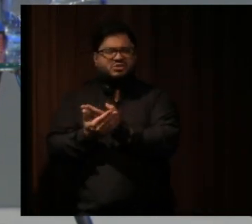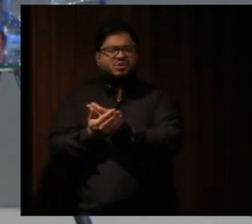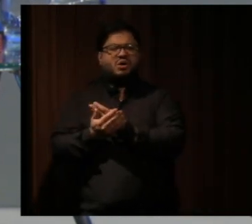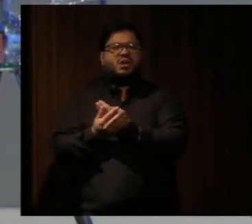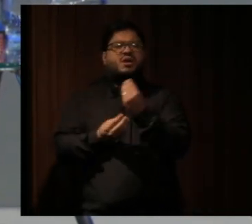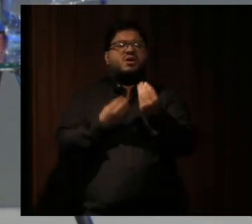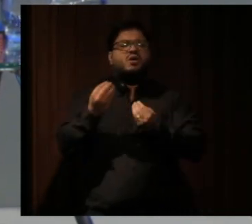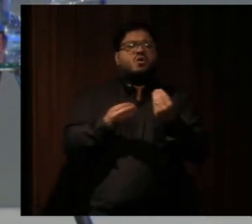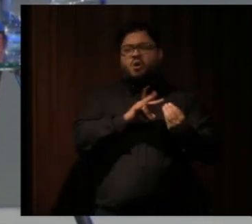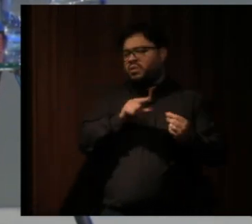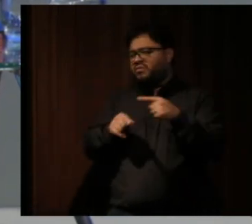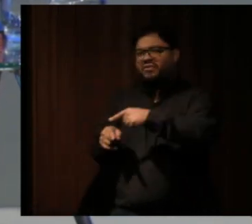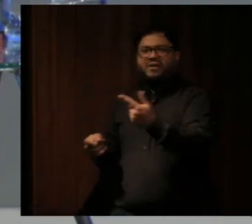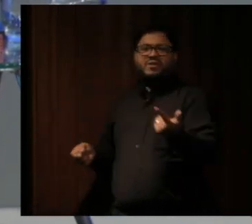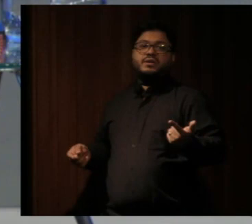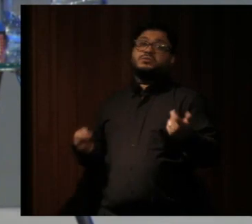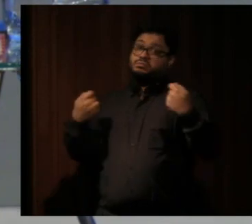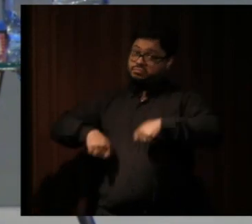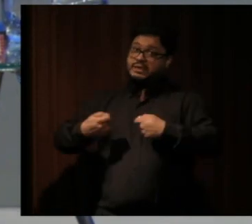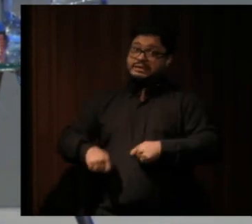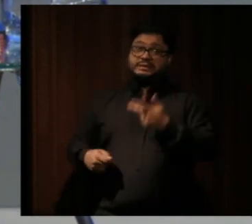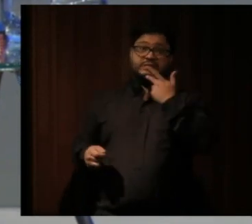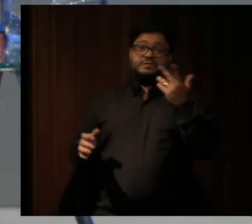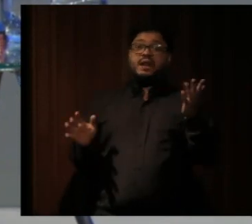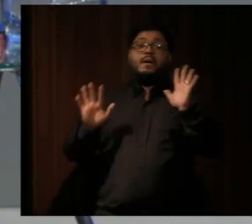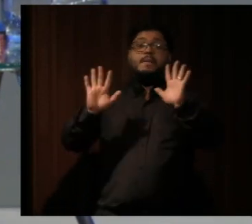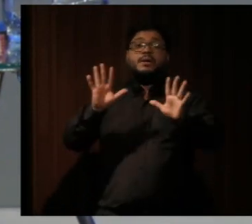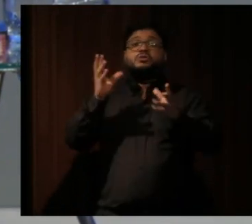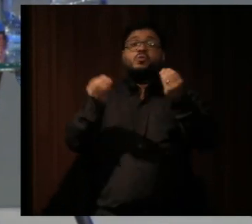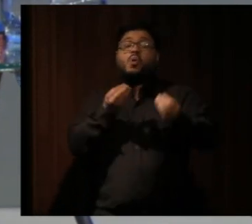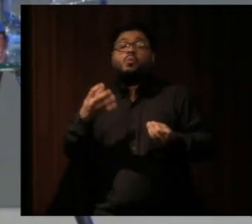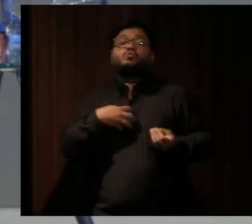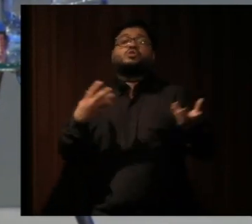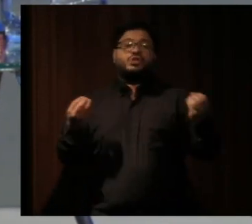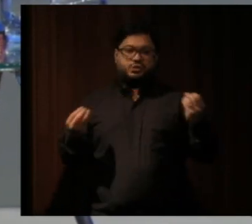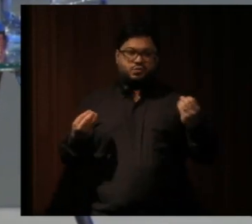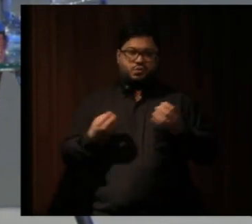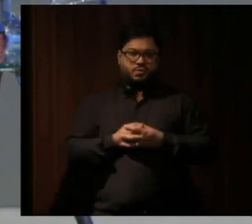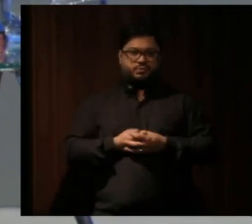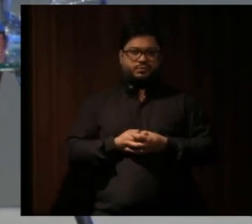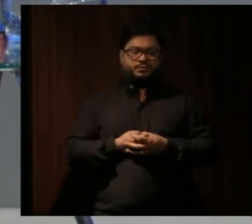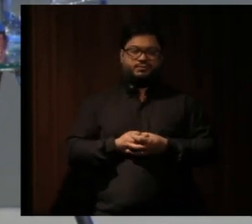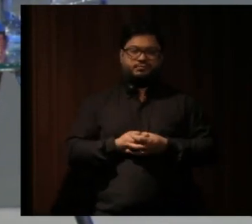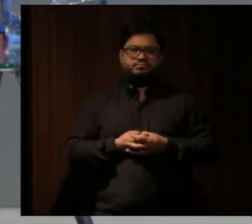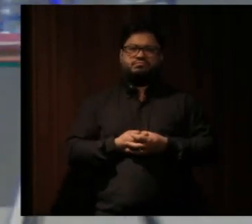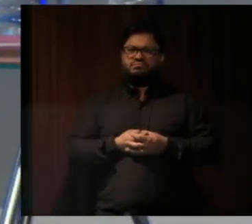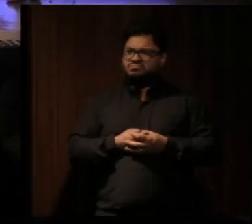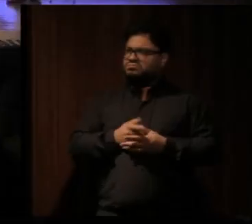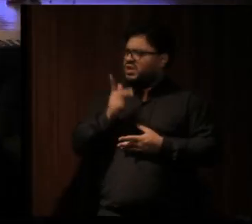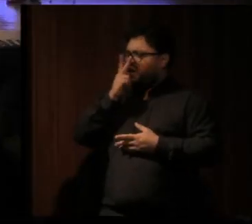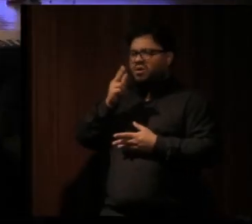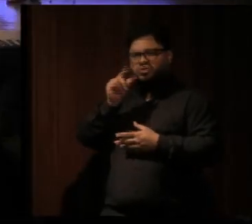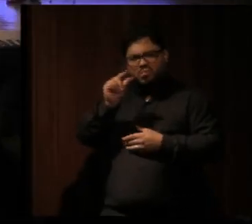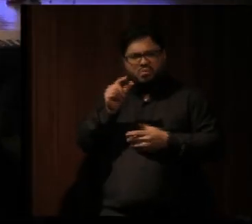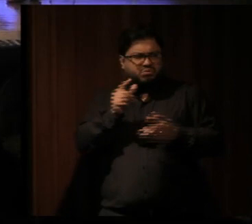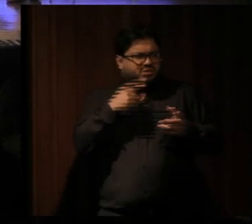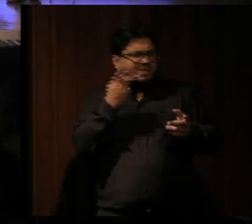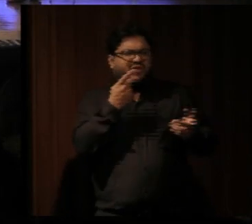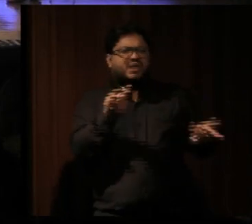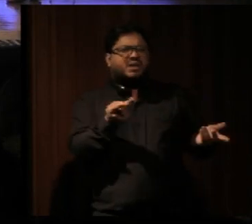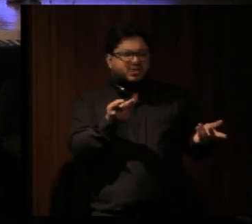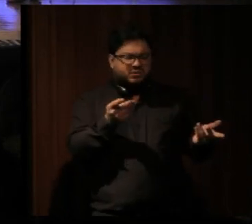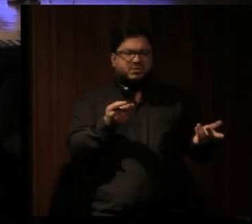como que a gente vai abordar isso acho que tem que abordar mas de que maneira né acho que é um pouco do que a gente já vem falando aqui né com